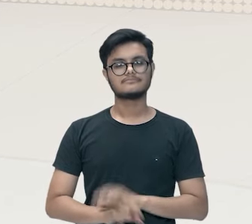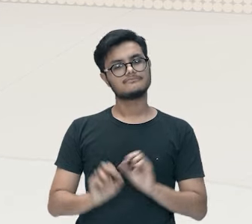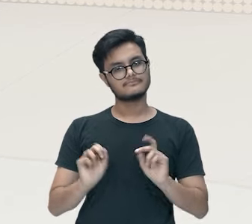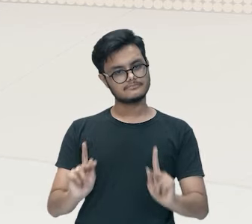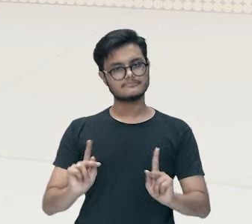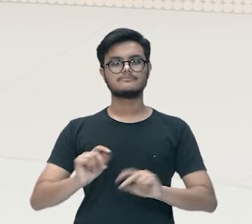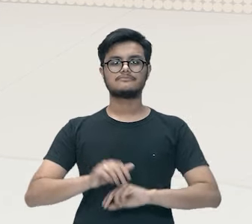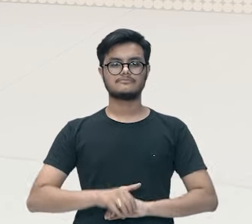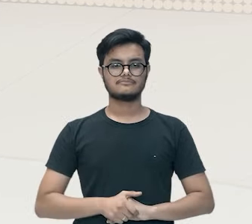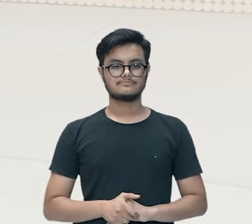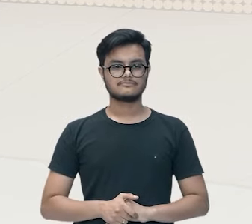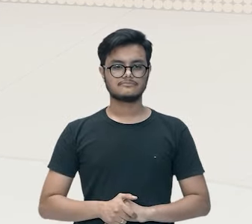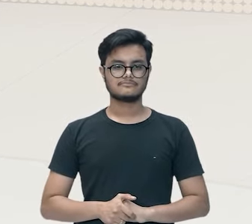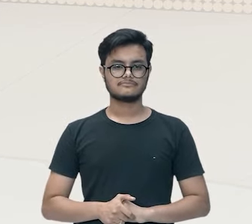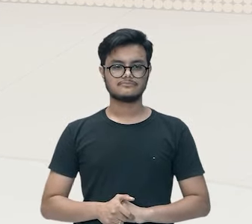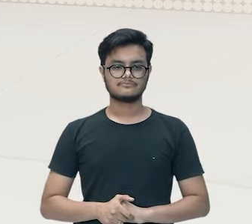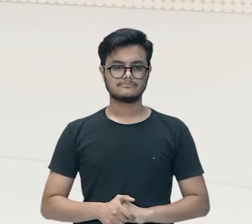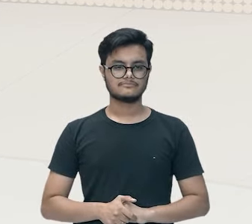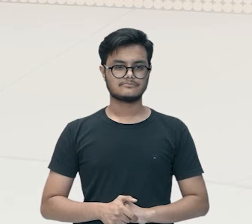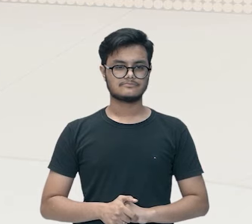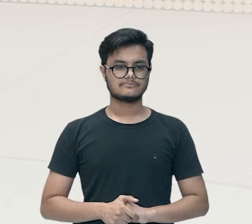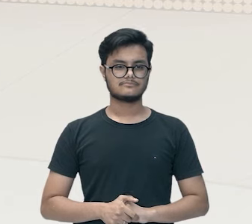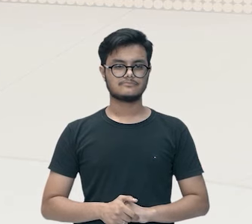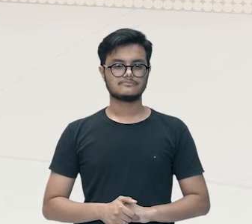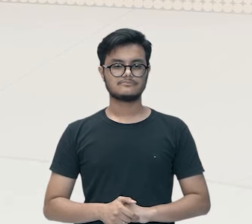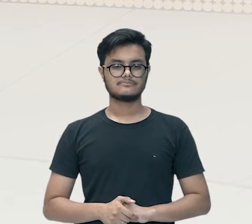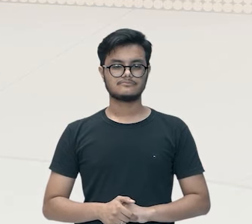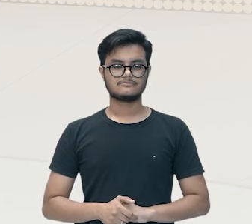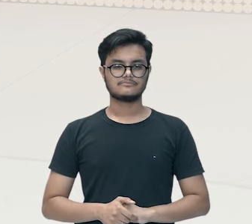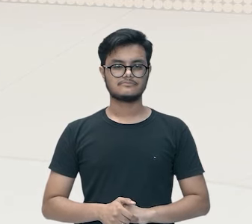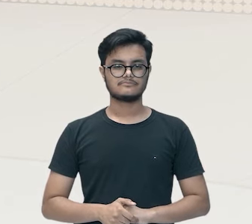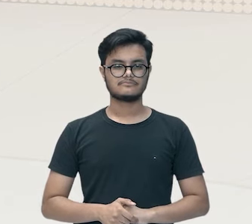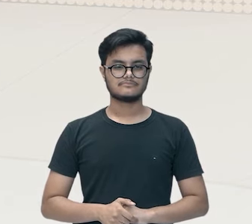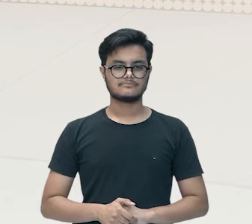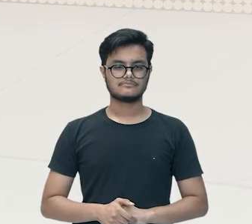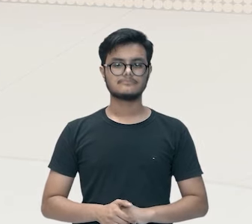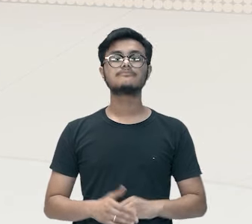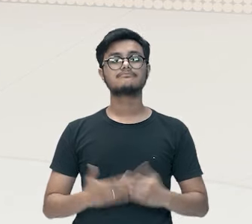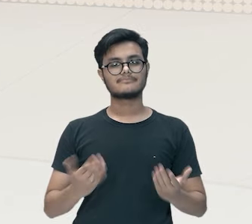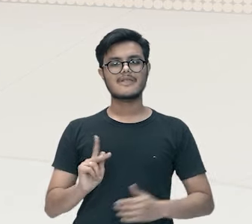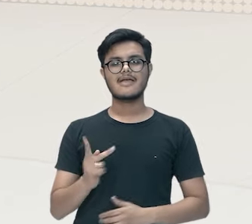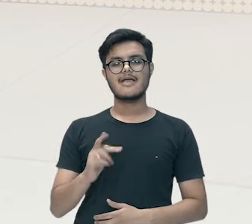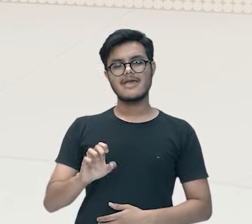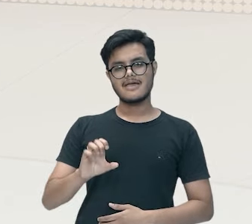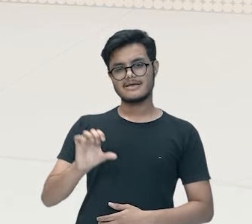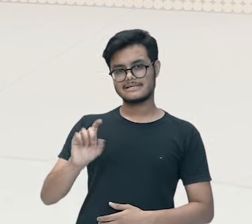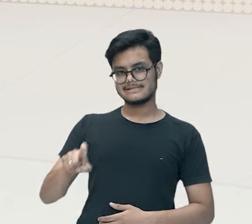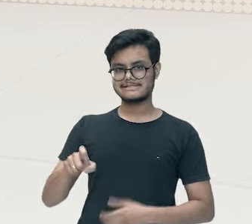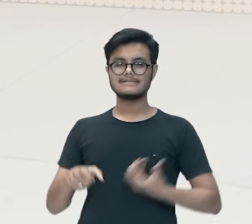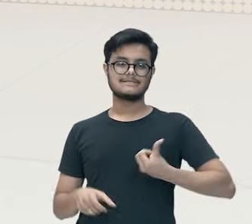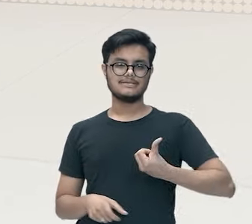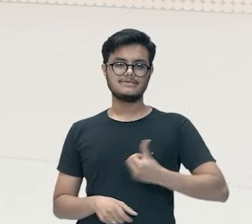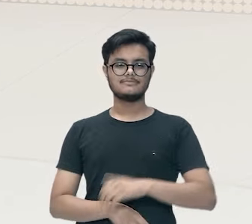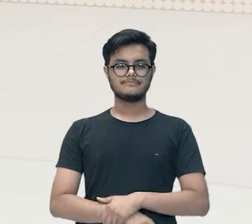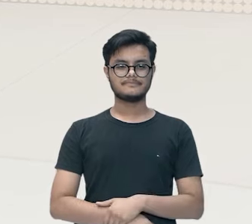carbonos. Hexano, que quer dizer 6 carbonos, né? Porque o hex quer dizer que tem 6 carbonos,